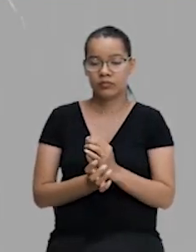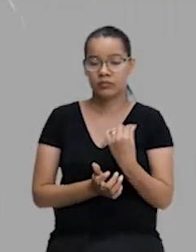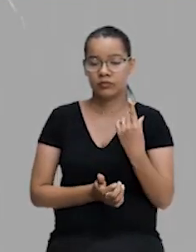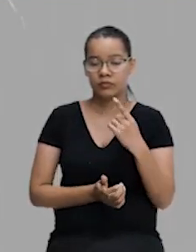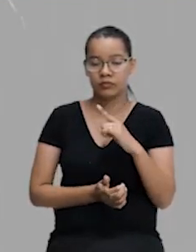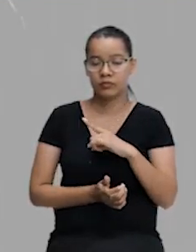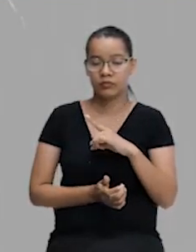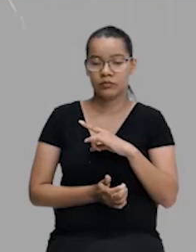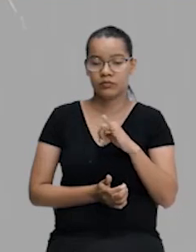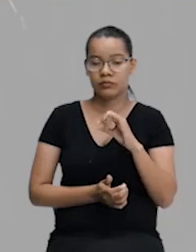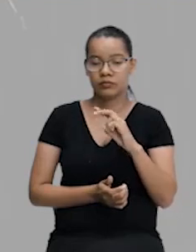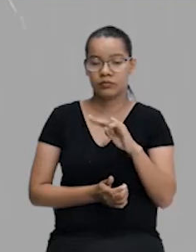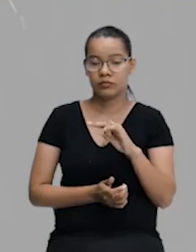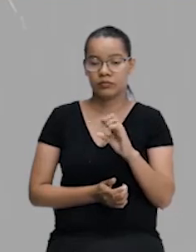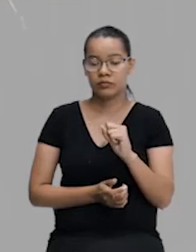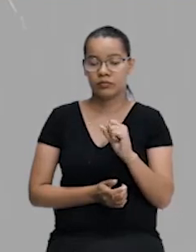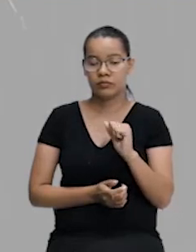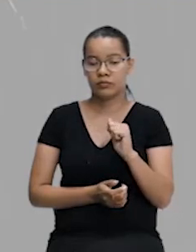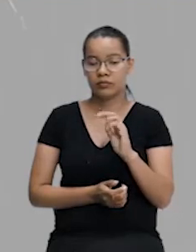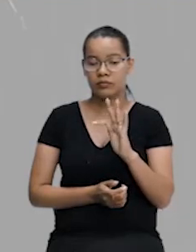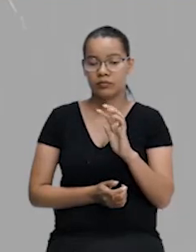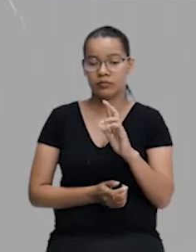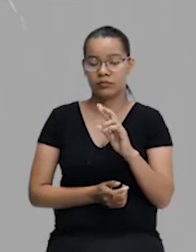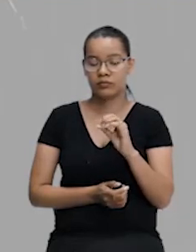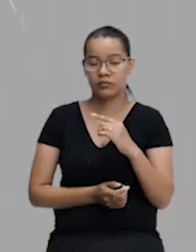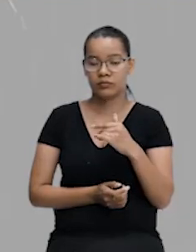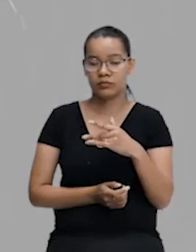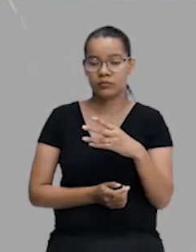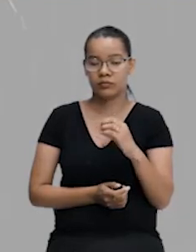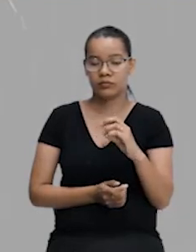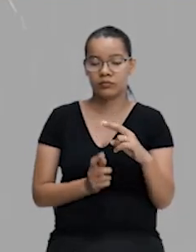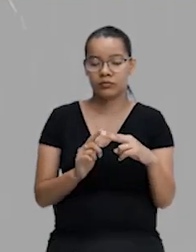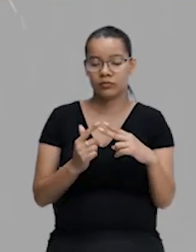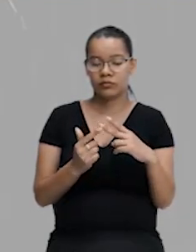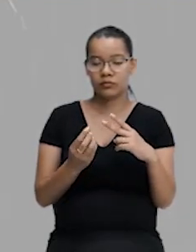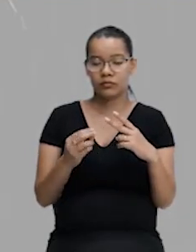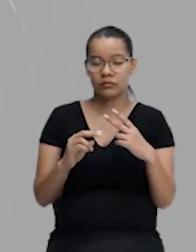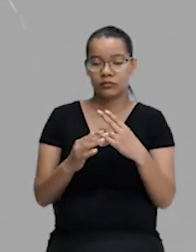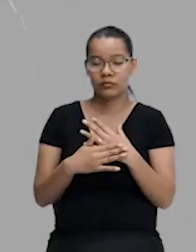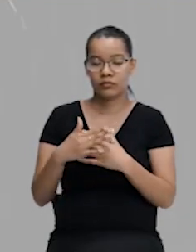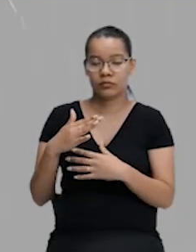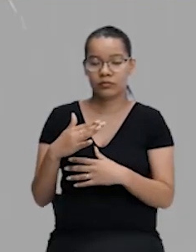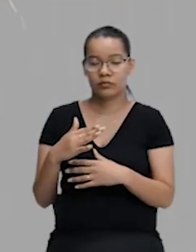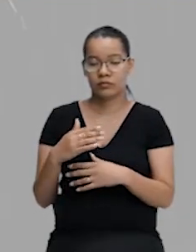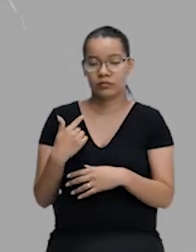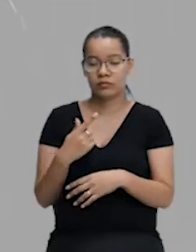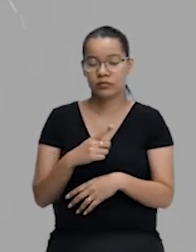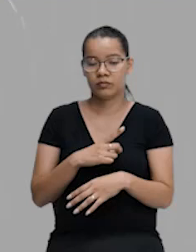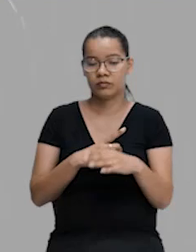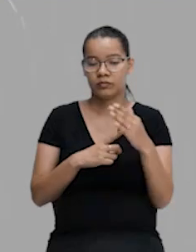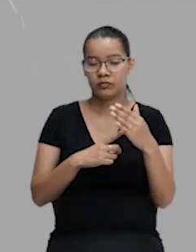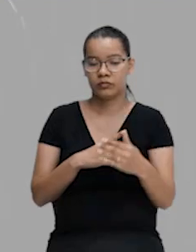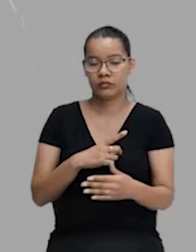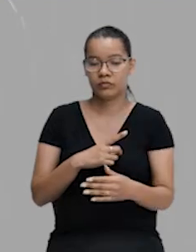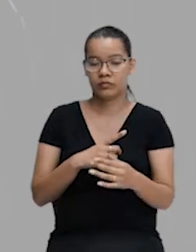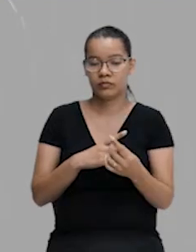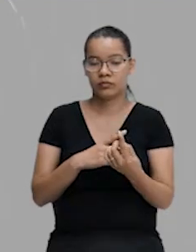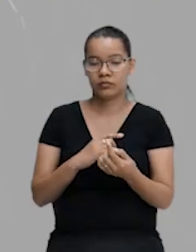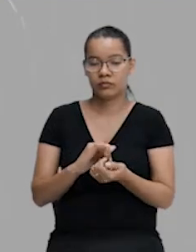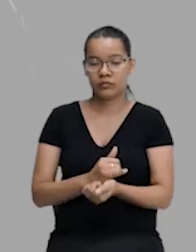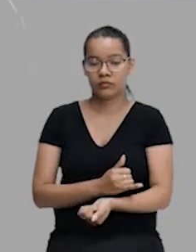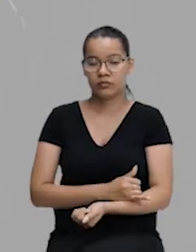uma insaturação. 2 ou mais grupos saturados, nós vamos ter a presença de uma gordura.